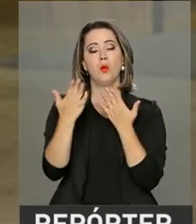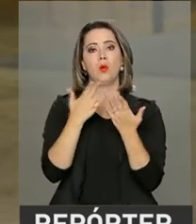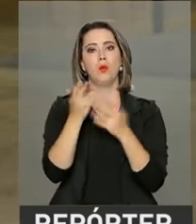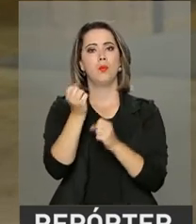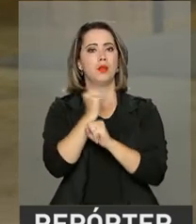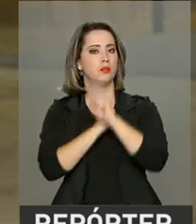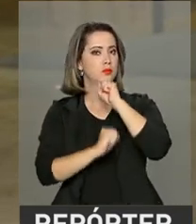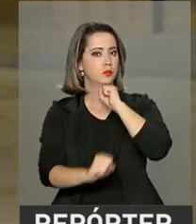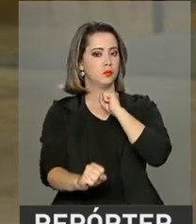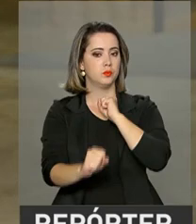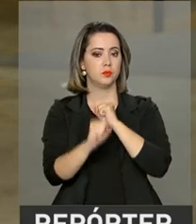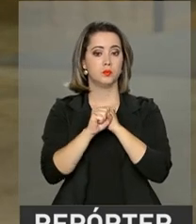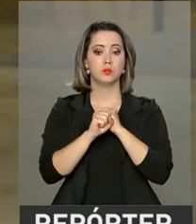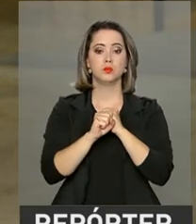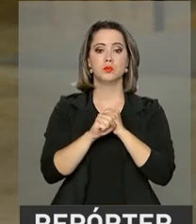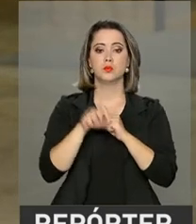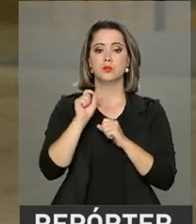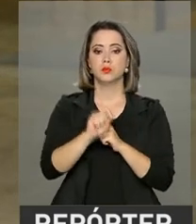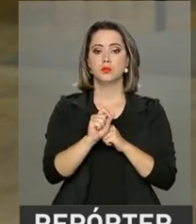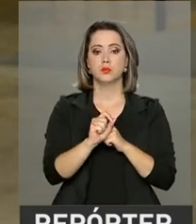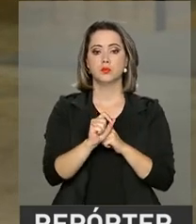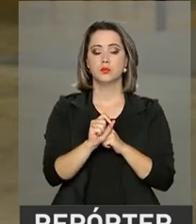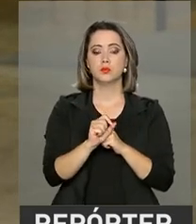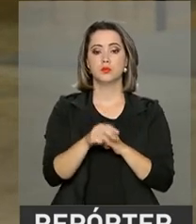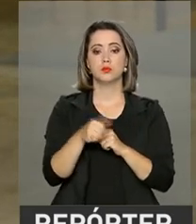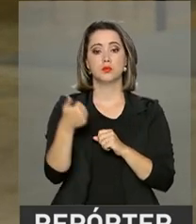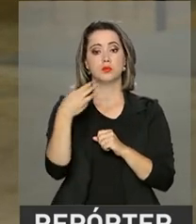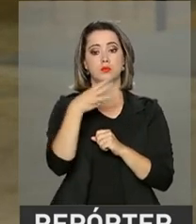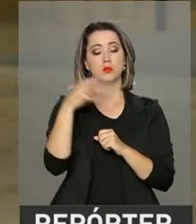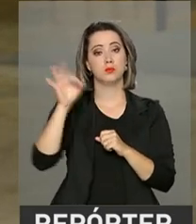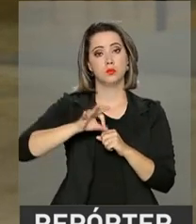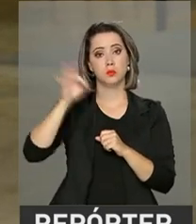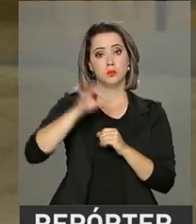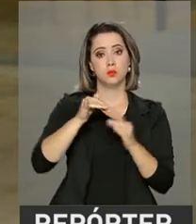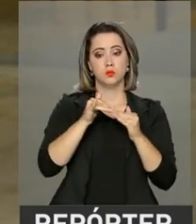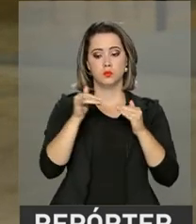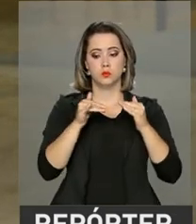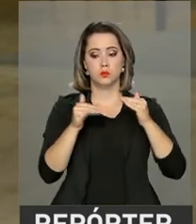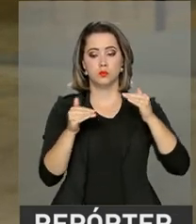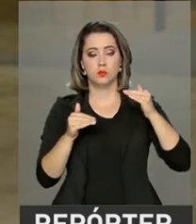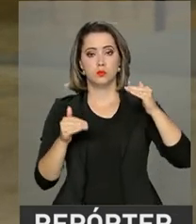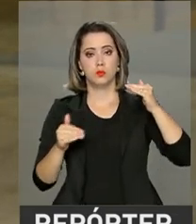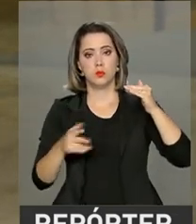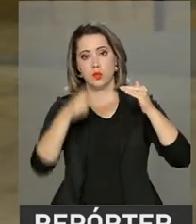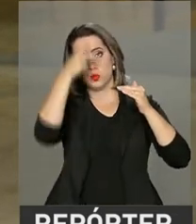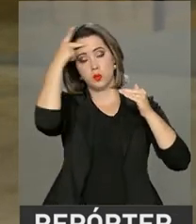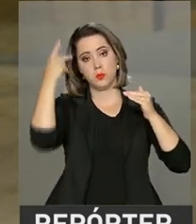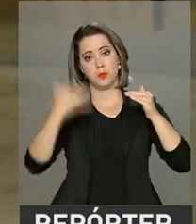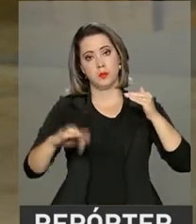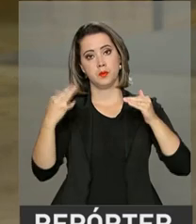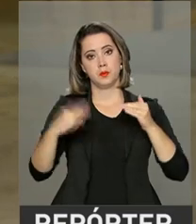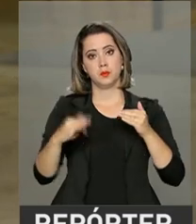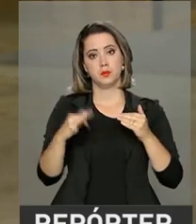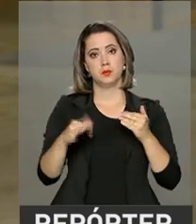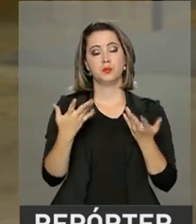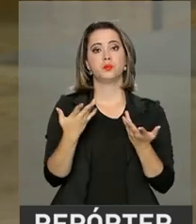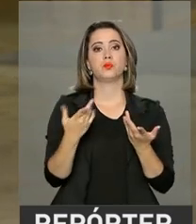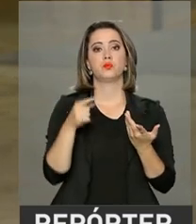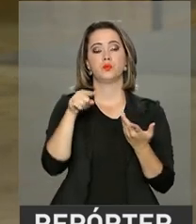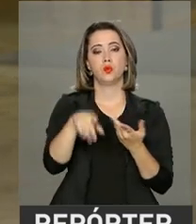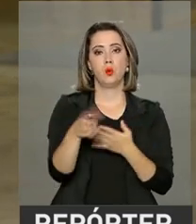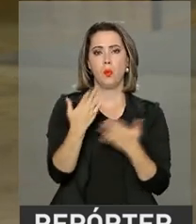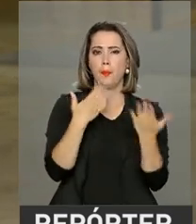da Semana Santa do ano passado. 13% de queda no número de feridos no feriado da Semana Santa